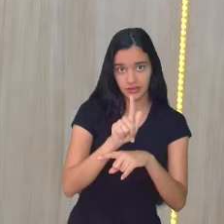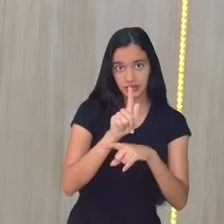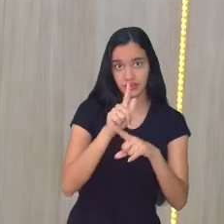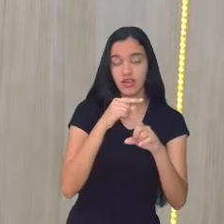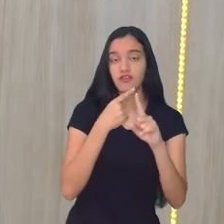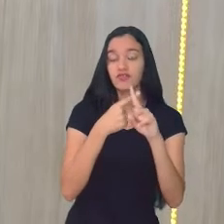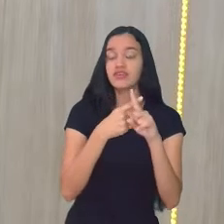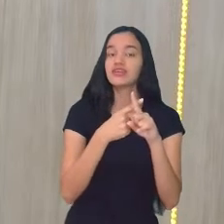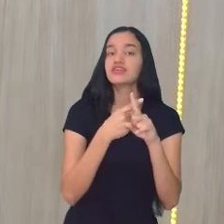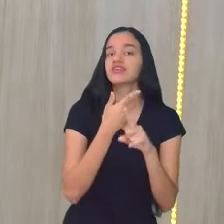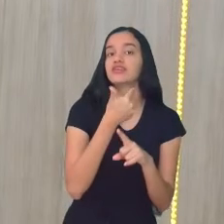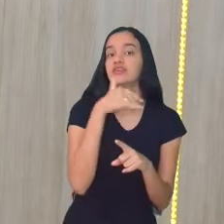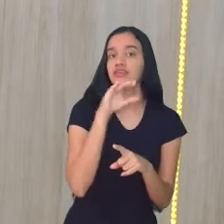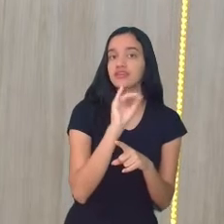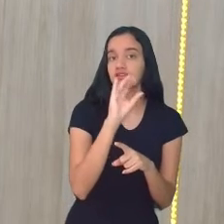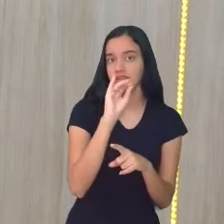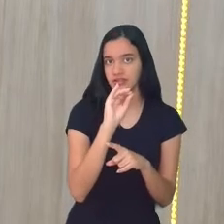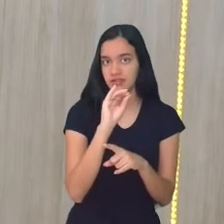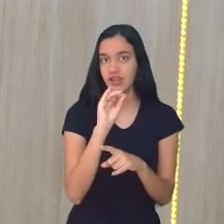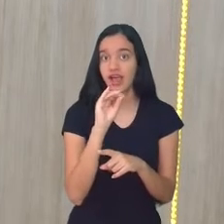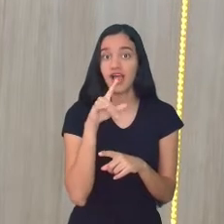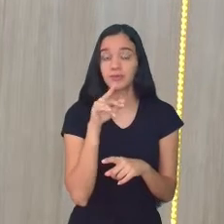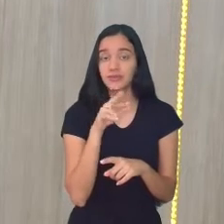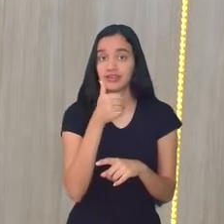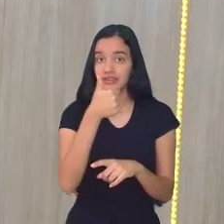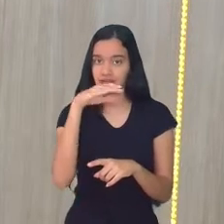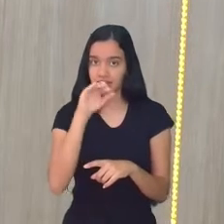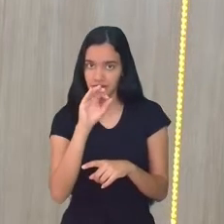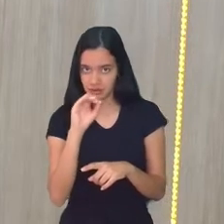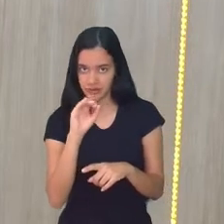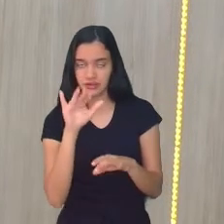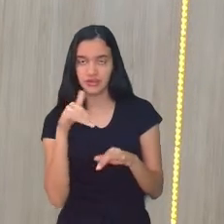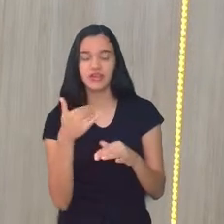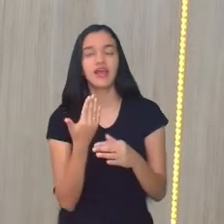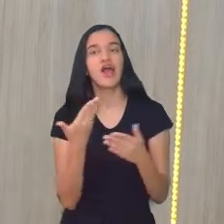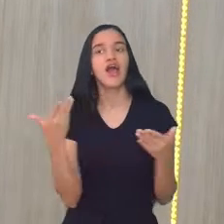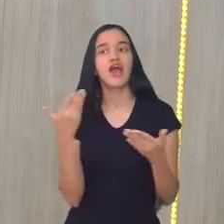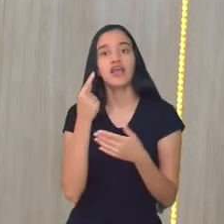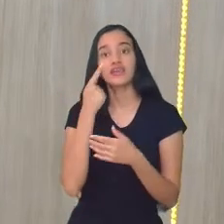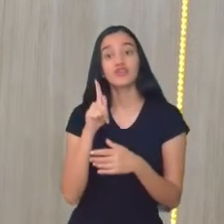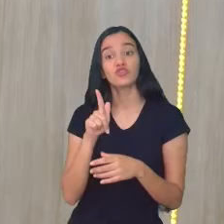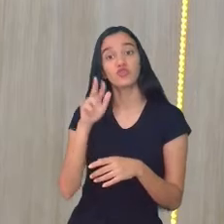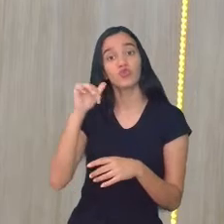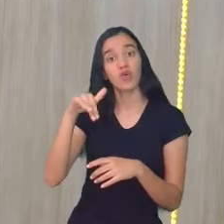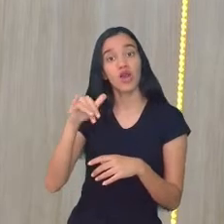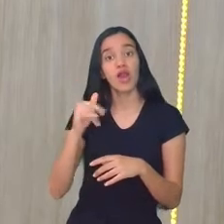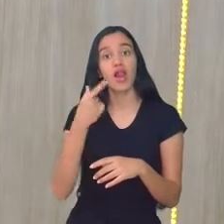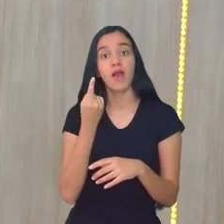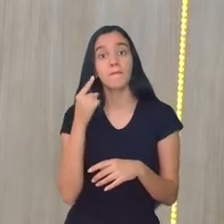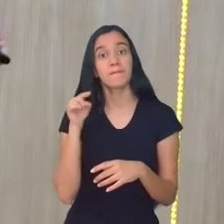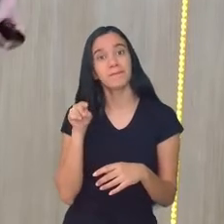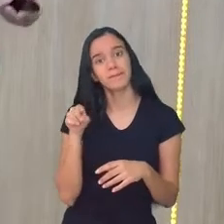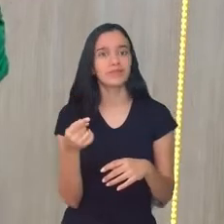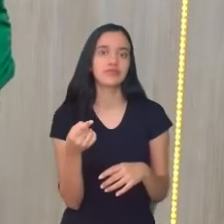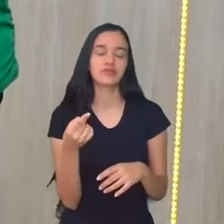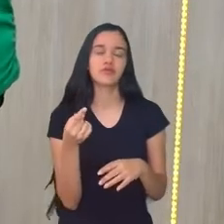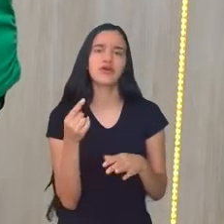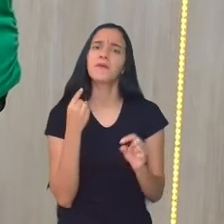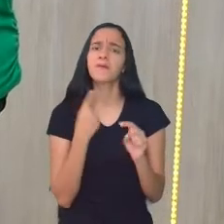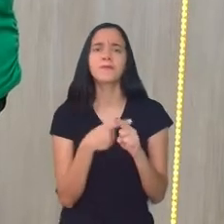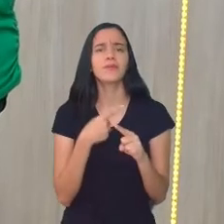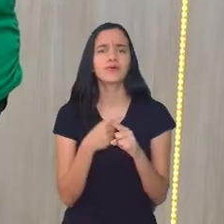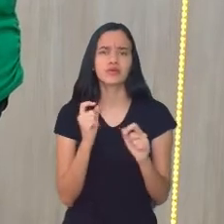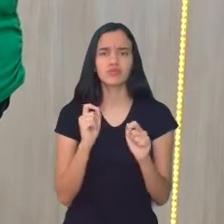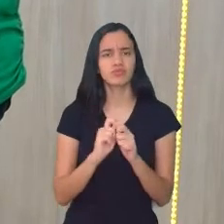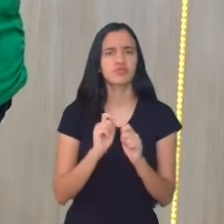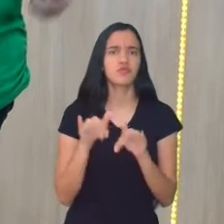dá 100, aqui dá 10, vezes 10 dá 100, aqui dá 1.000. Então, 1 quilo é 1.000 gramas. Por que eu fiz